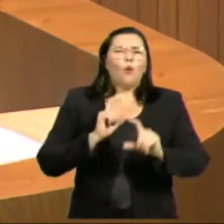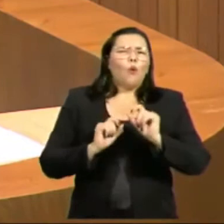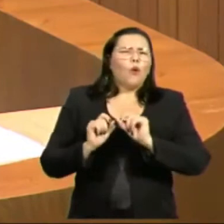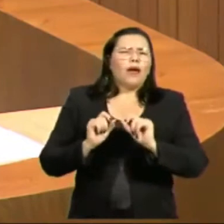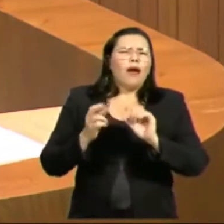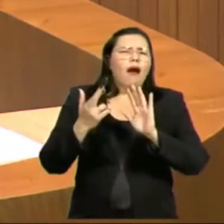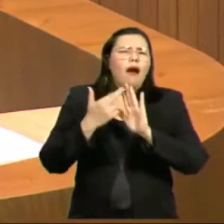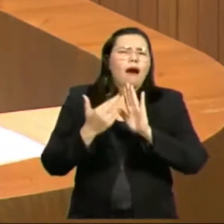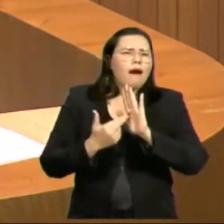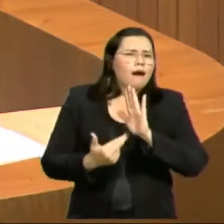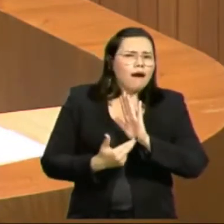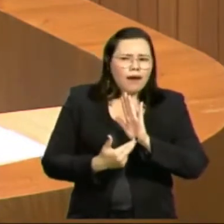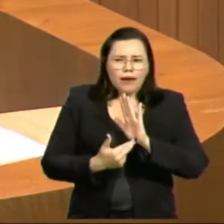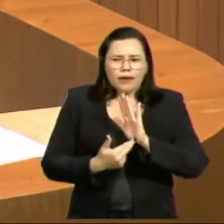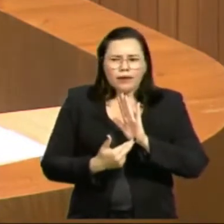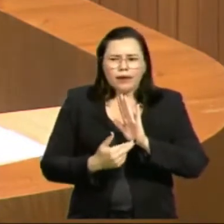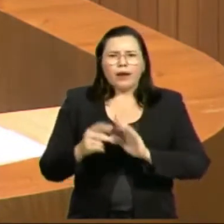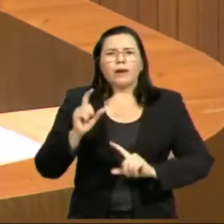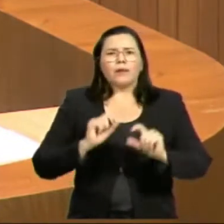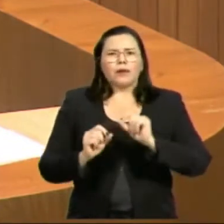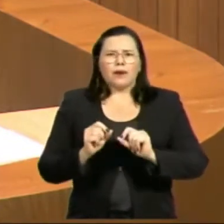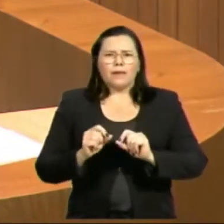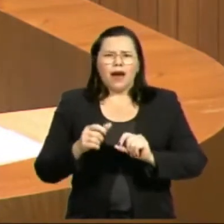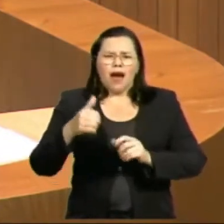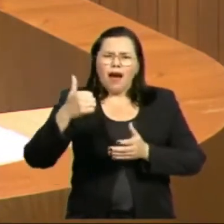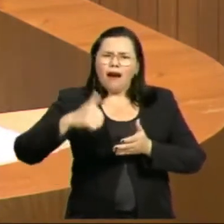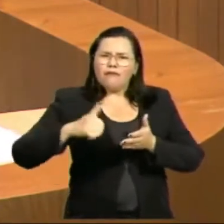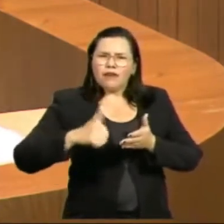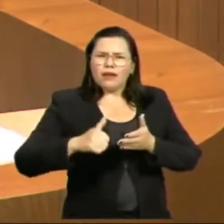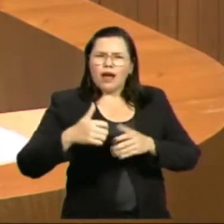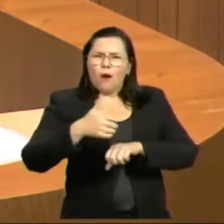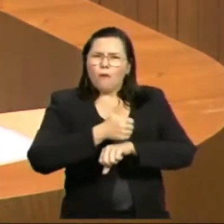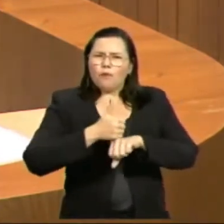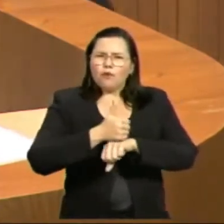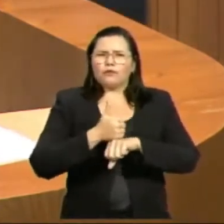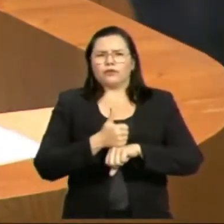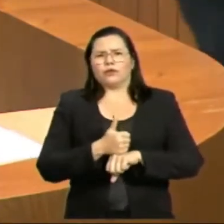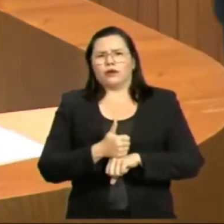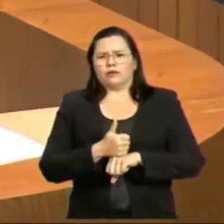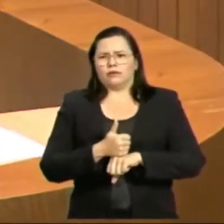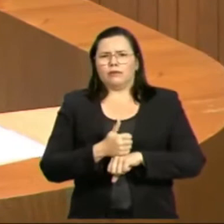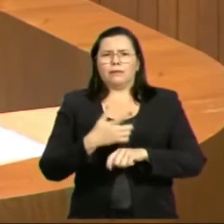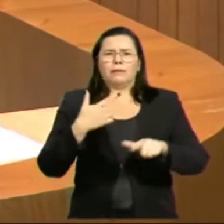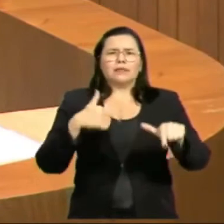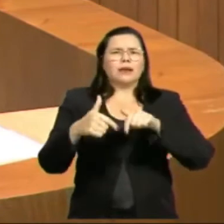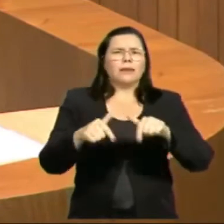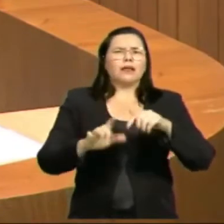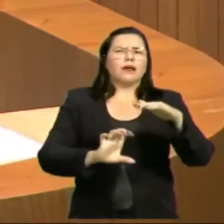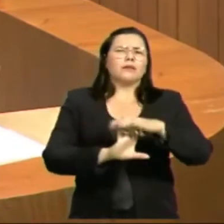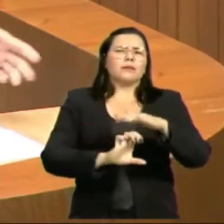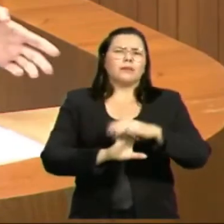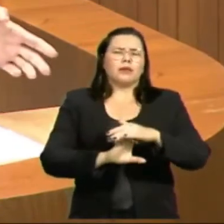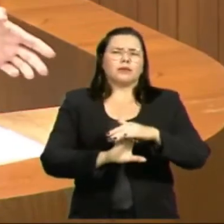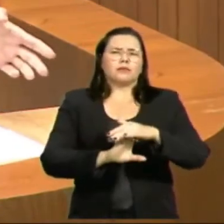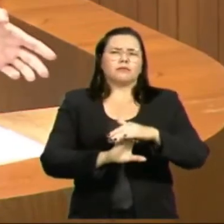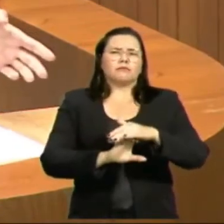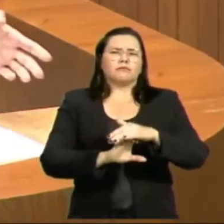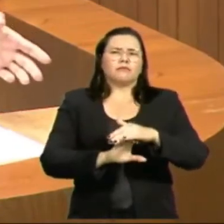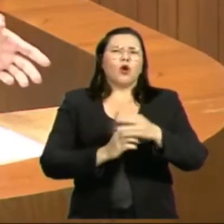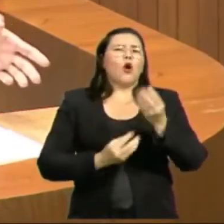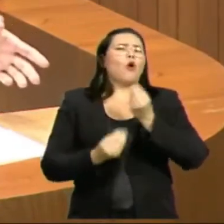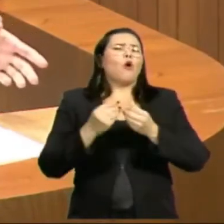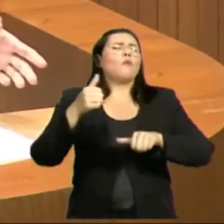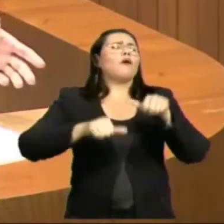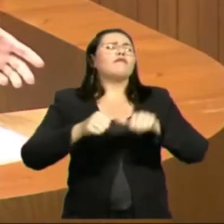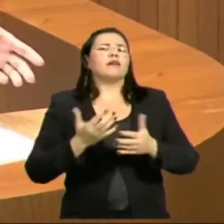para a admissão de um profissional para trabalhar em uma empresa? E